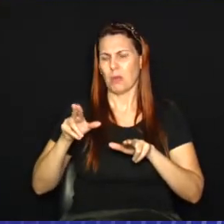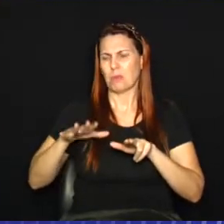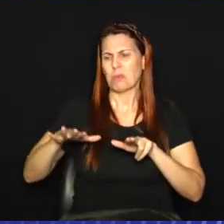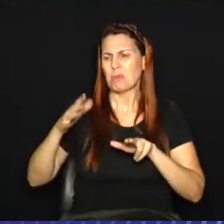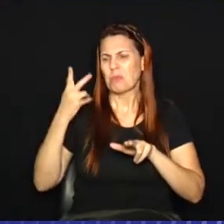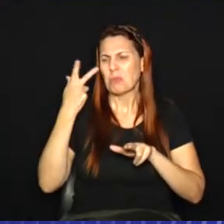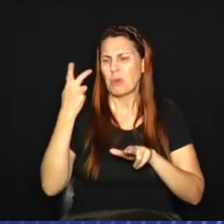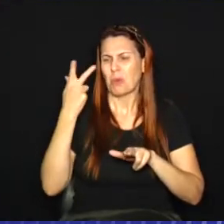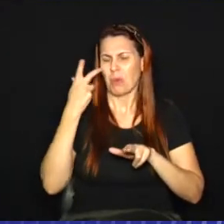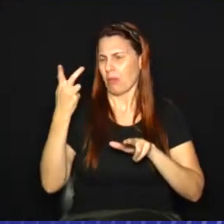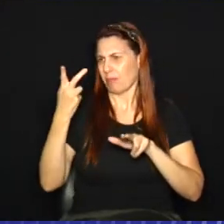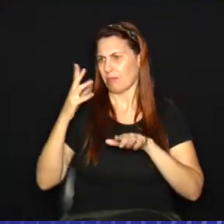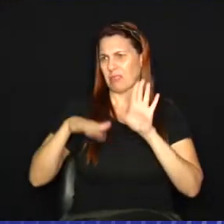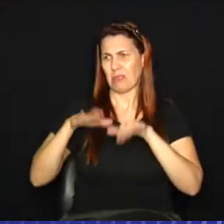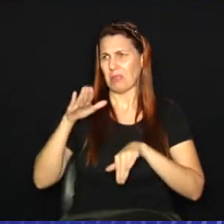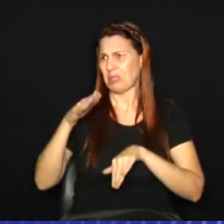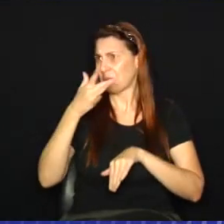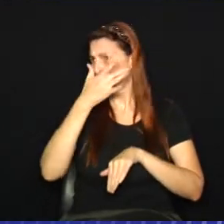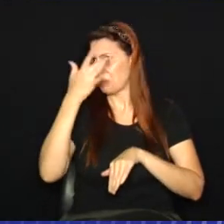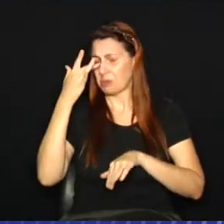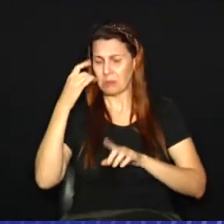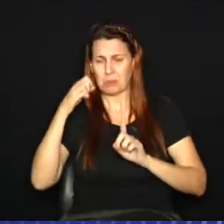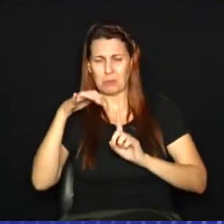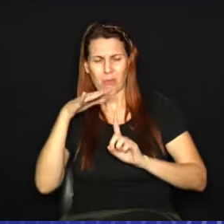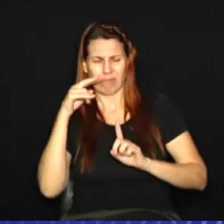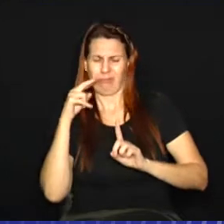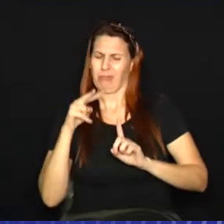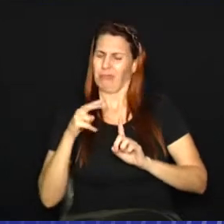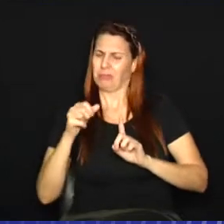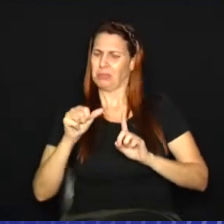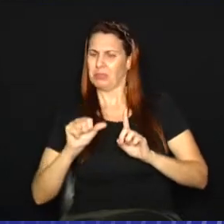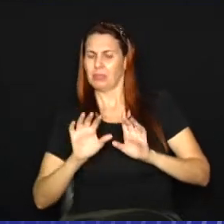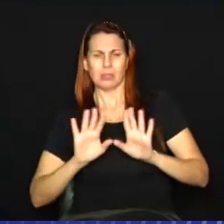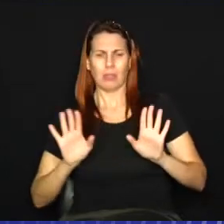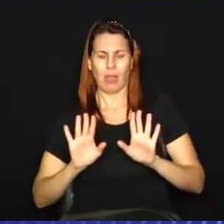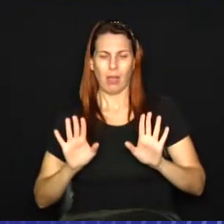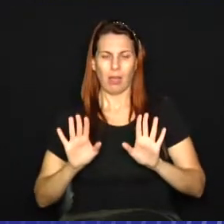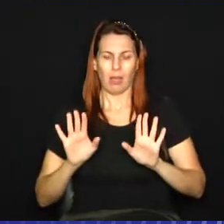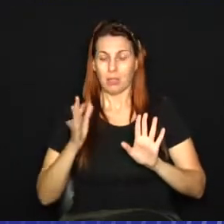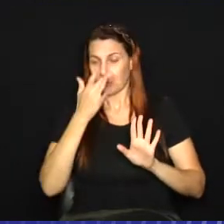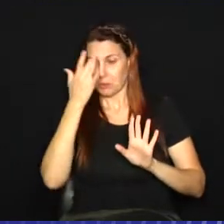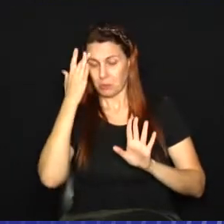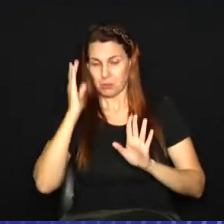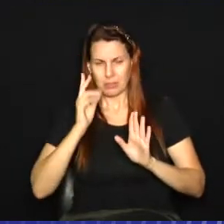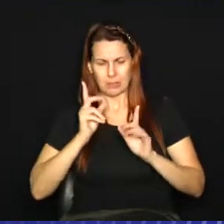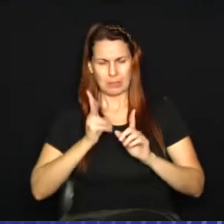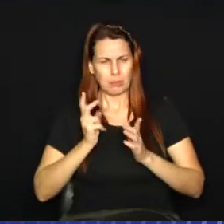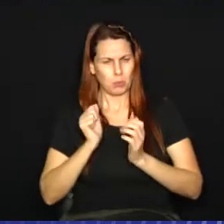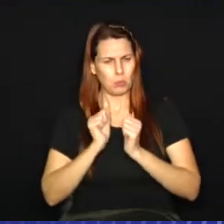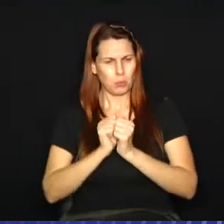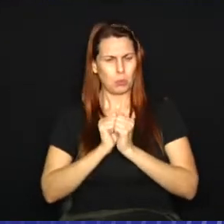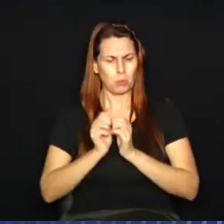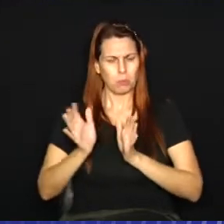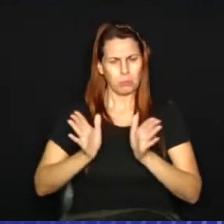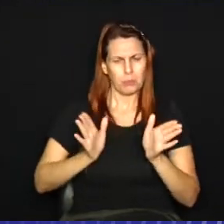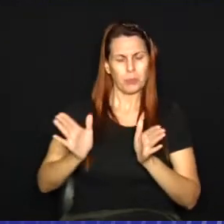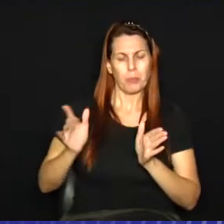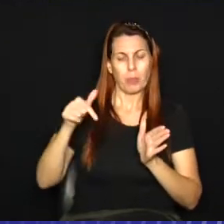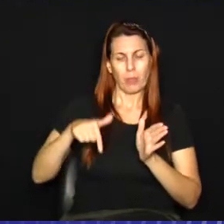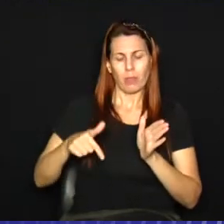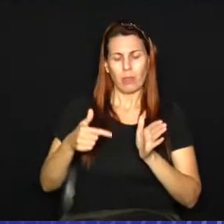que muitas vezes não é muito bem visto pela população, para as pessoas que nos acompanham no mandato, propor projetos que